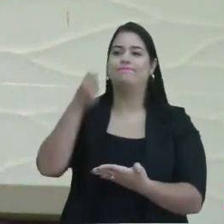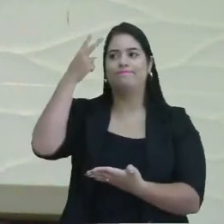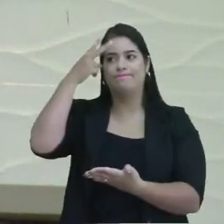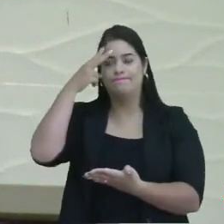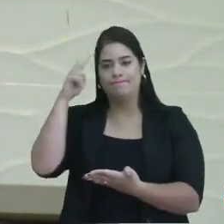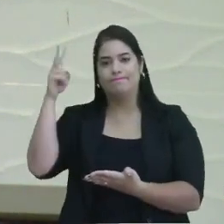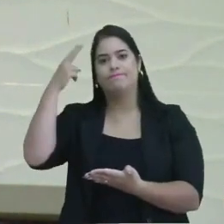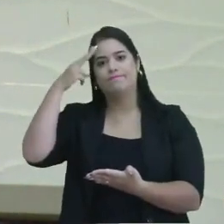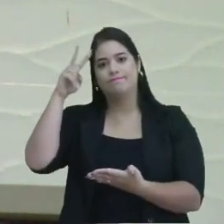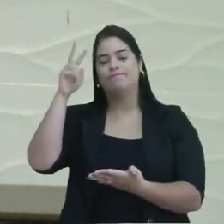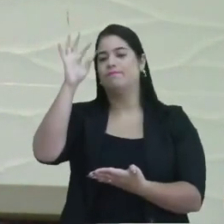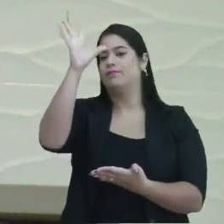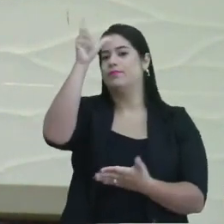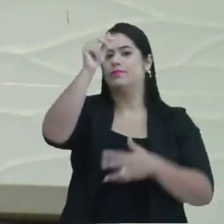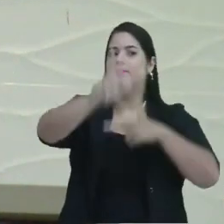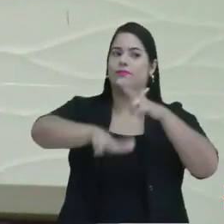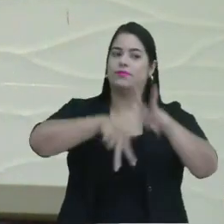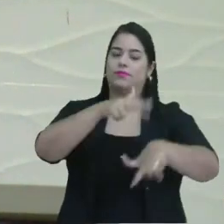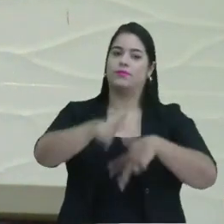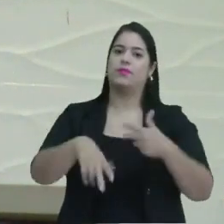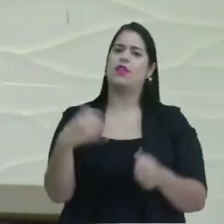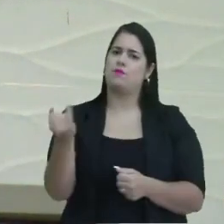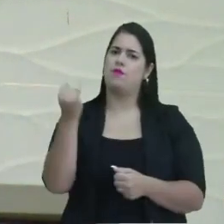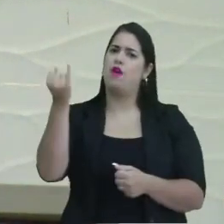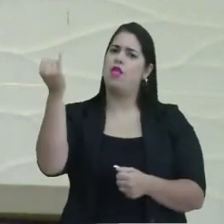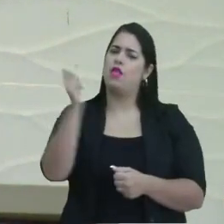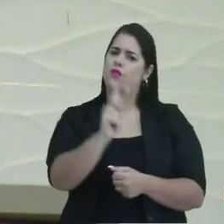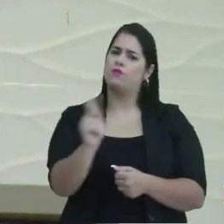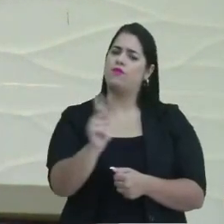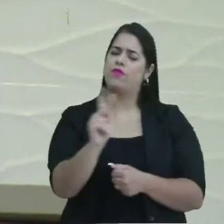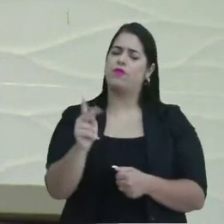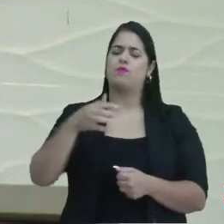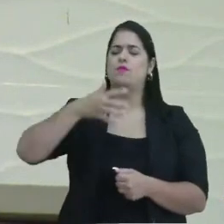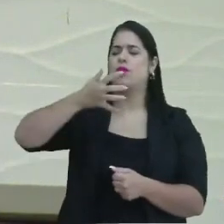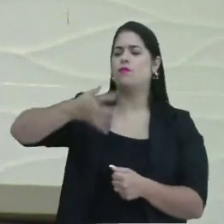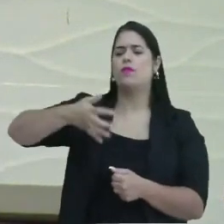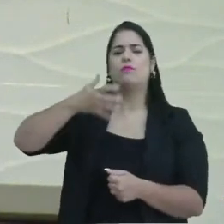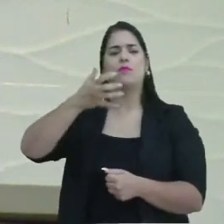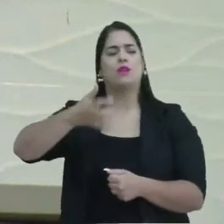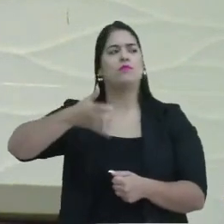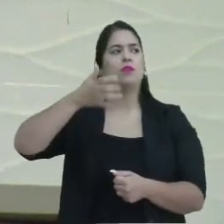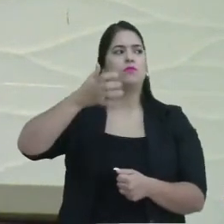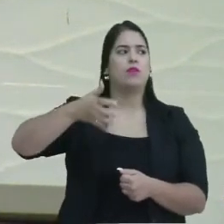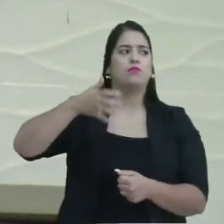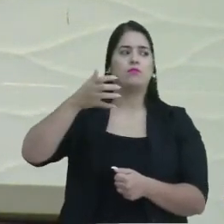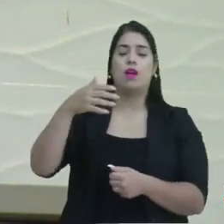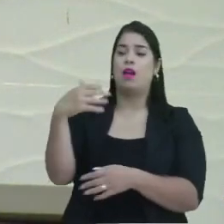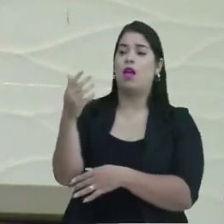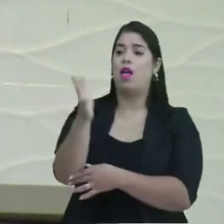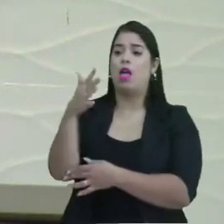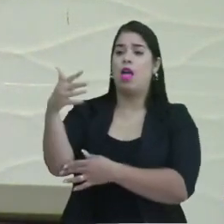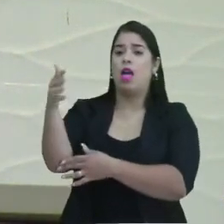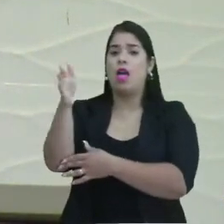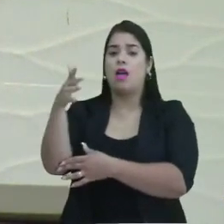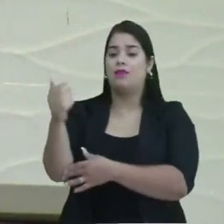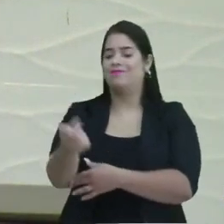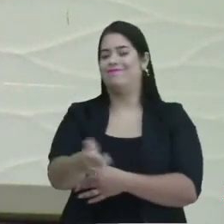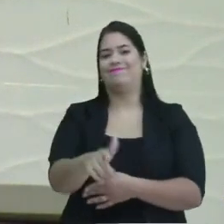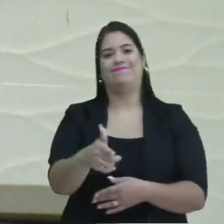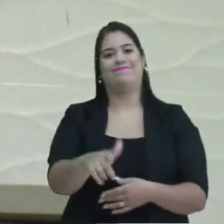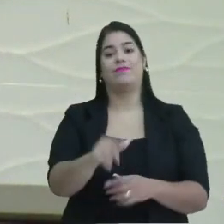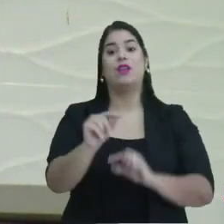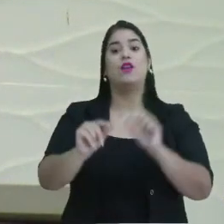para o nosso município. E foi bem pertinente o que o professor colocou aqui, algo que na nossa bandeira não tem e que